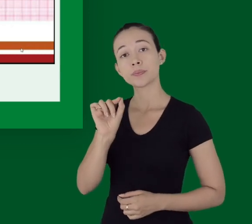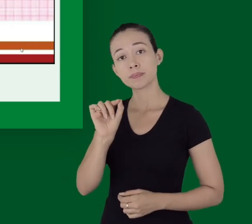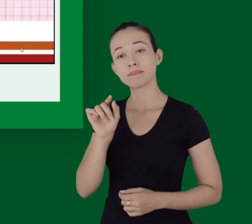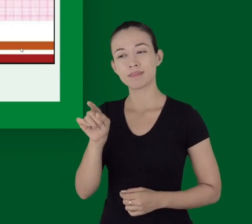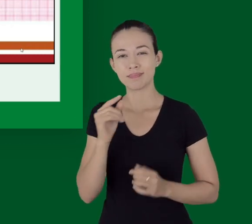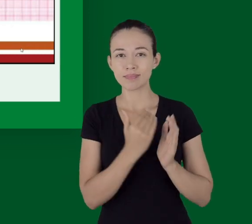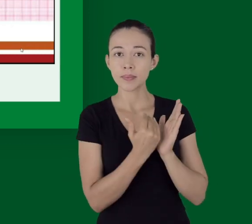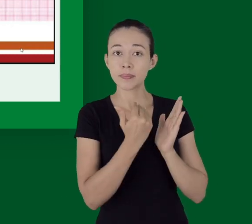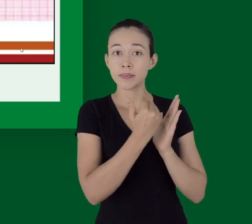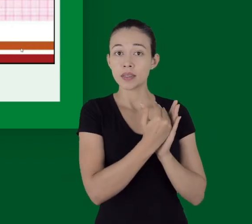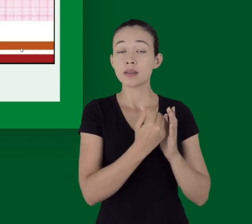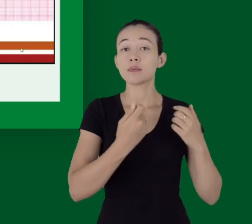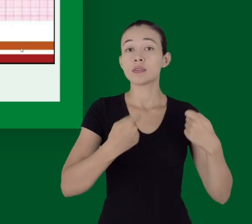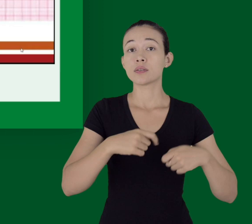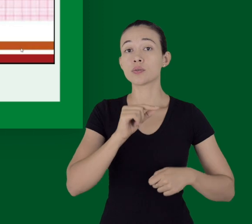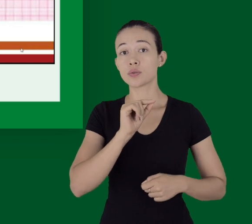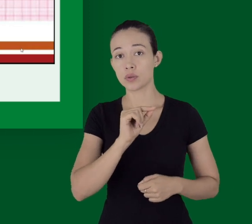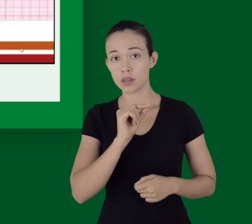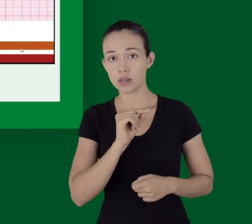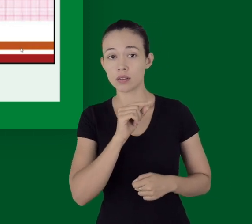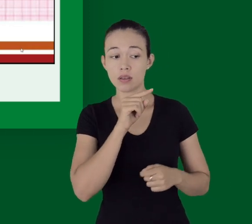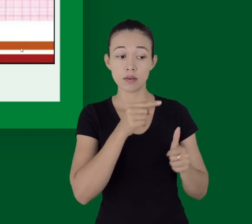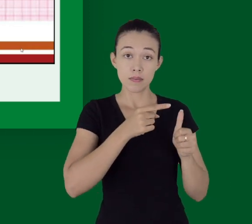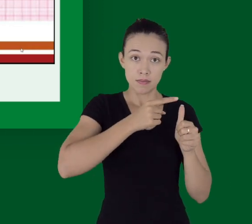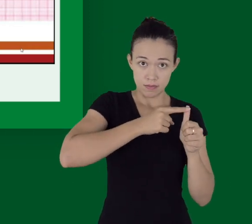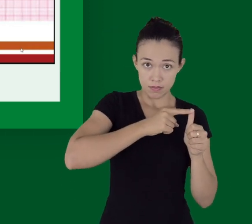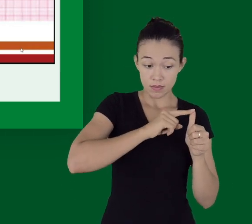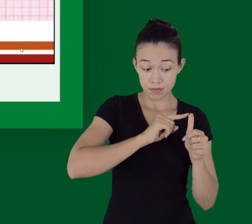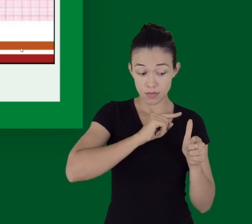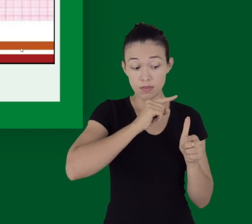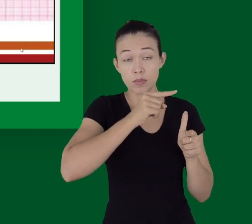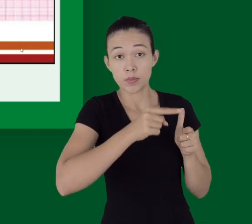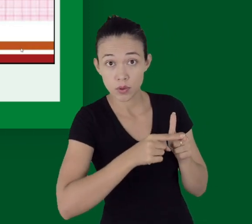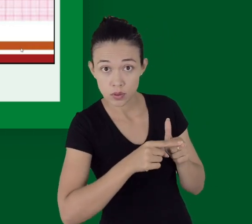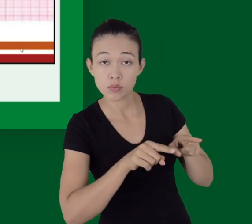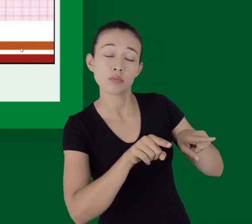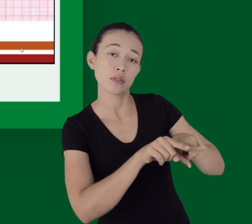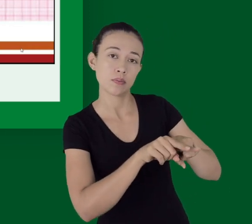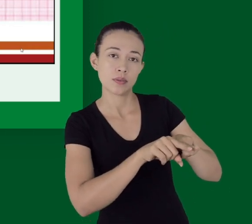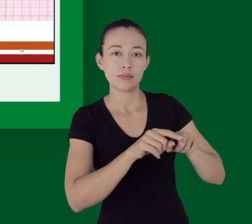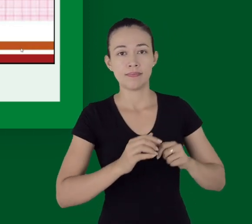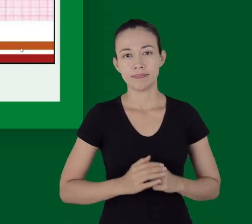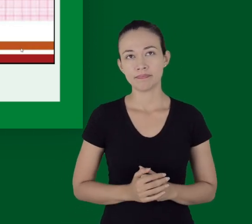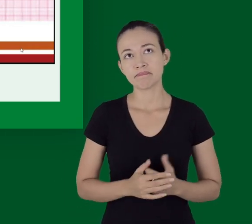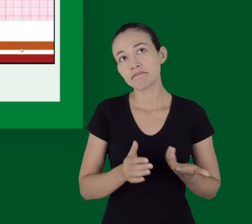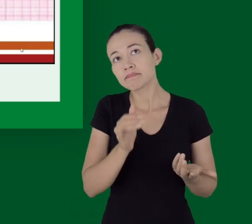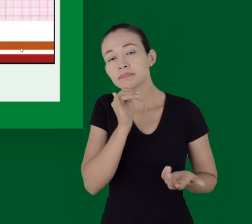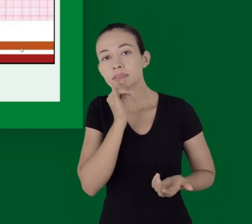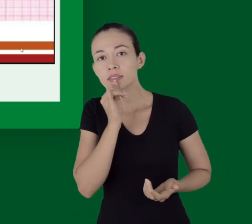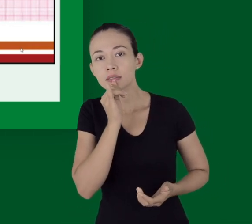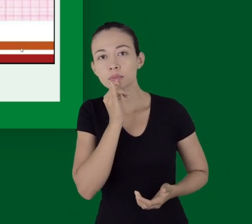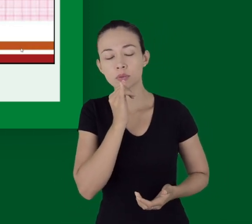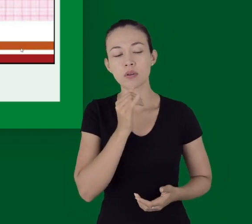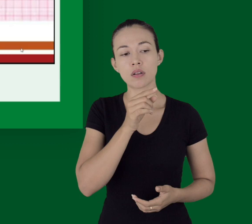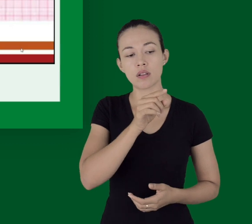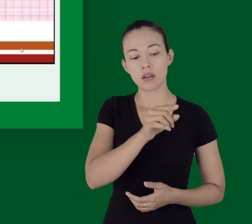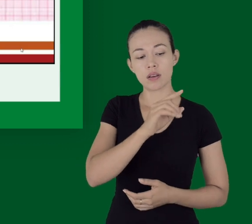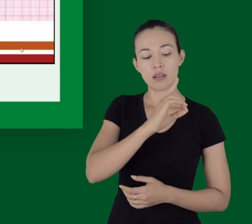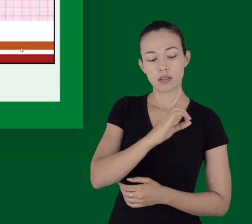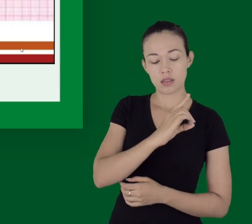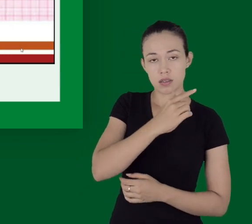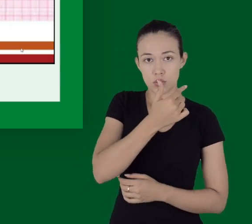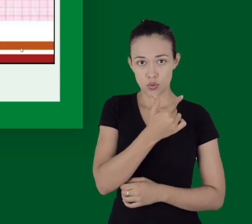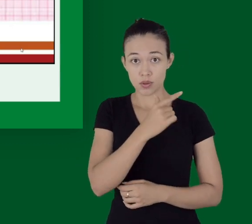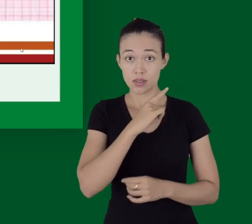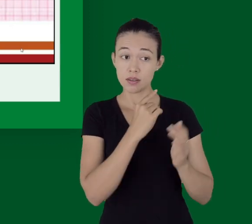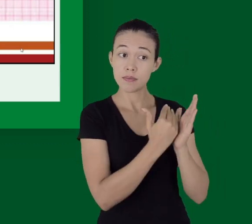supra precisa aparecer em duas derivações consecutivas. Então, que vem a mesma parede, né? Então, não adianta ter um supra em D2